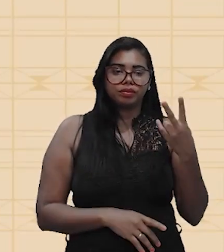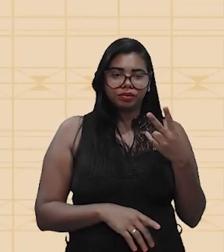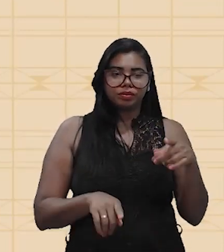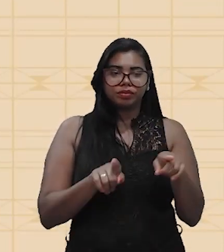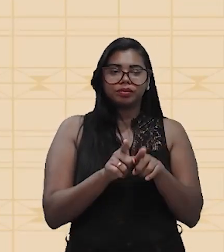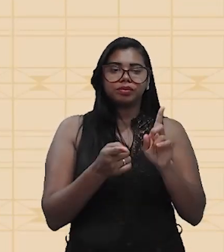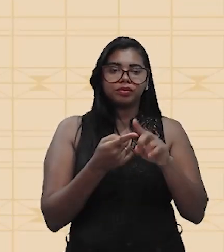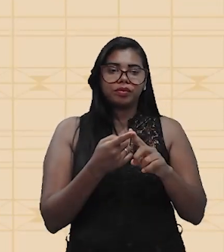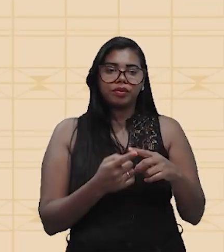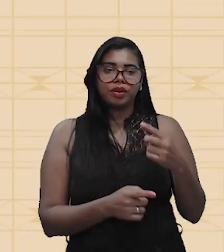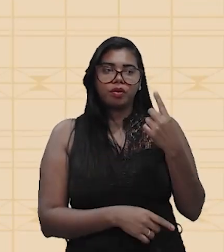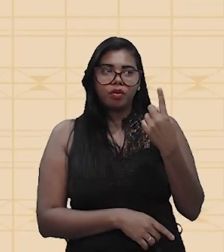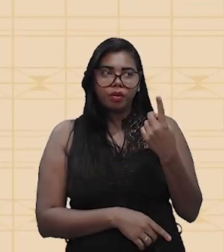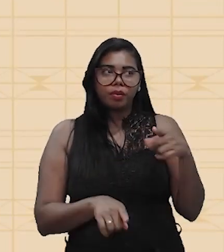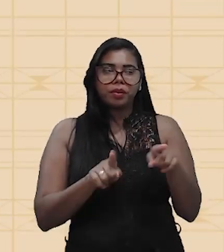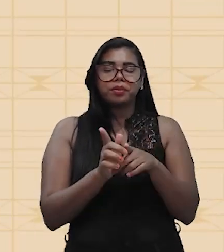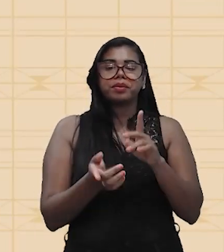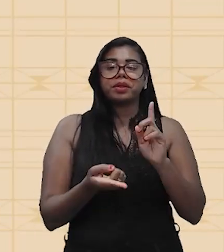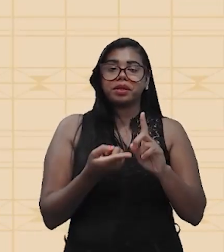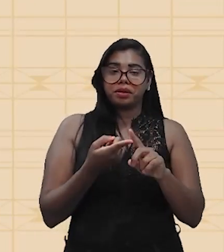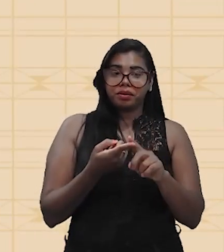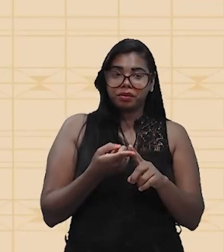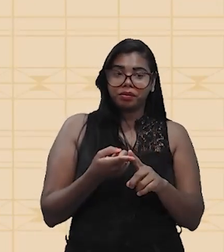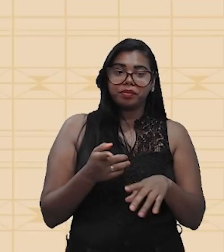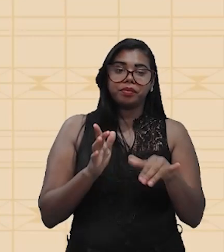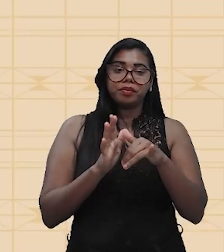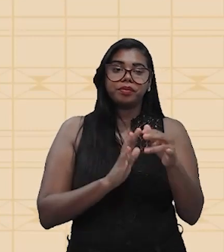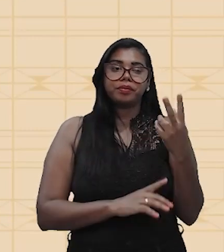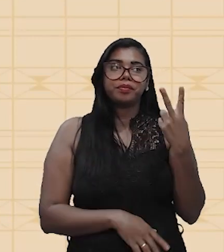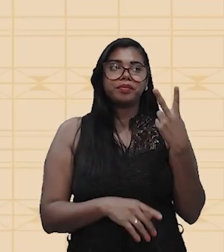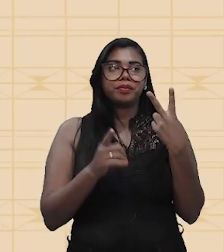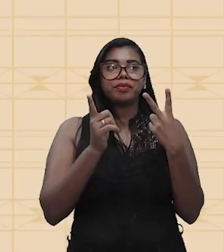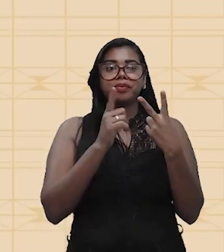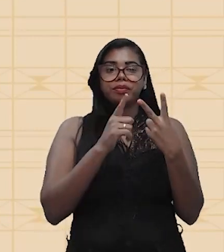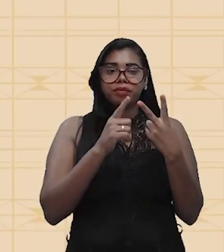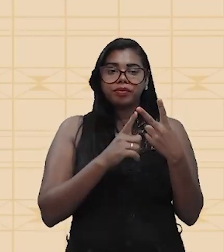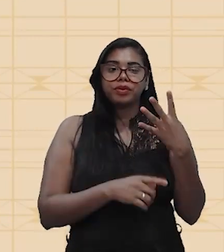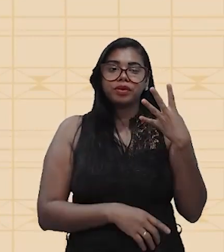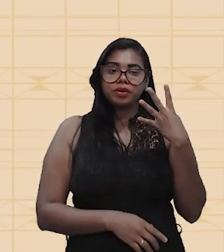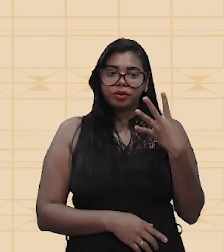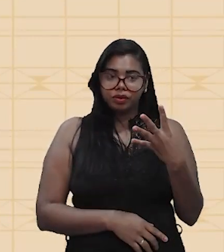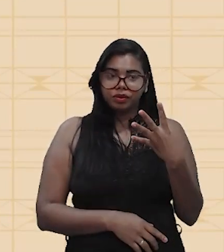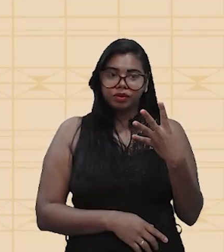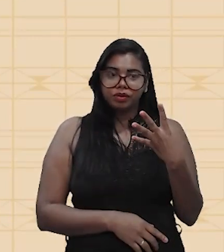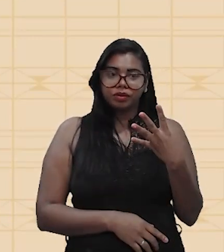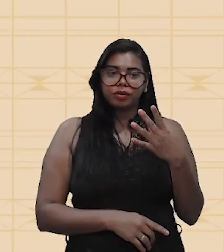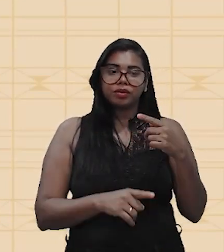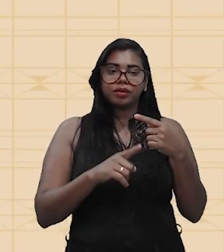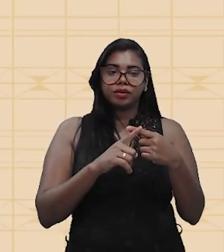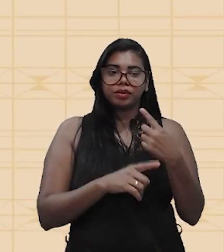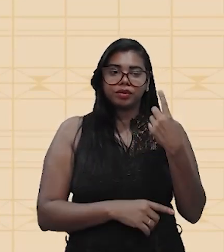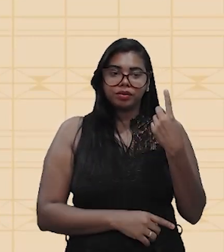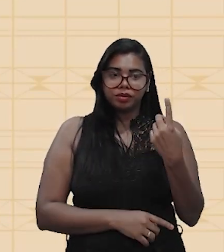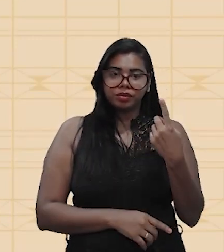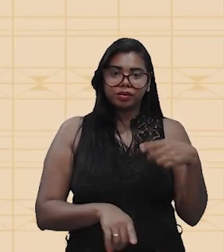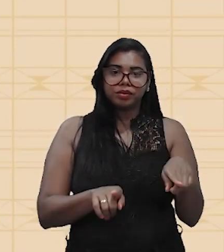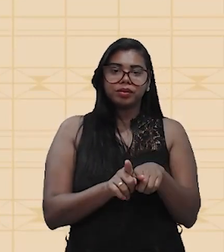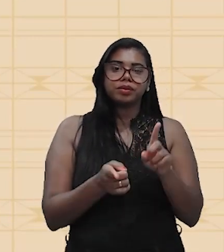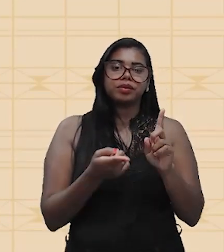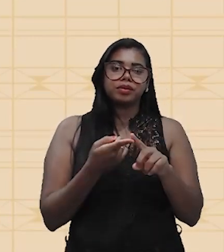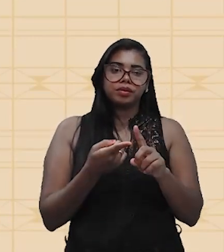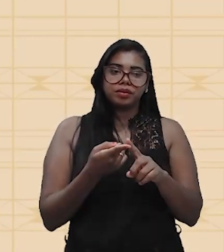primeira. Logo, a resistência 2 ela vai ser 4 vezes a resistência do primeiro e isso aparece